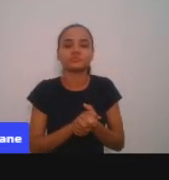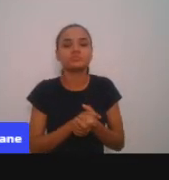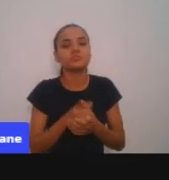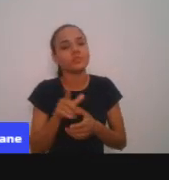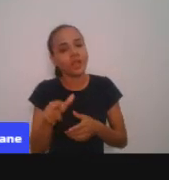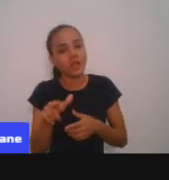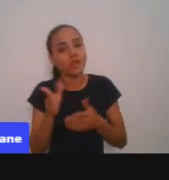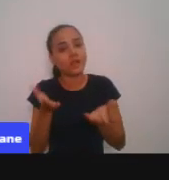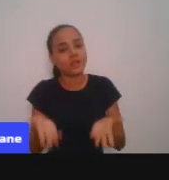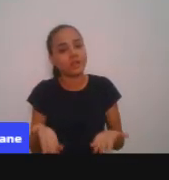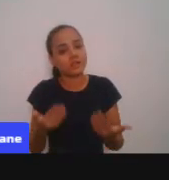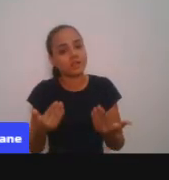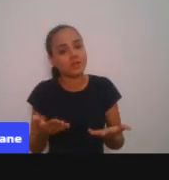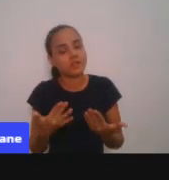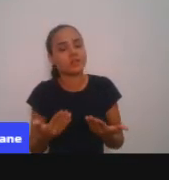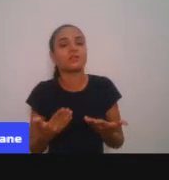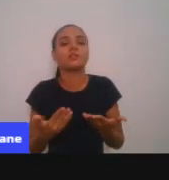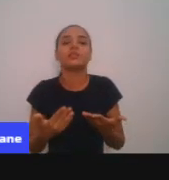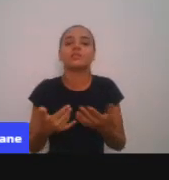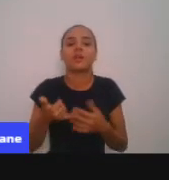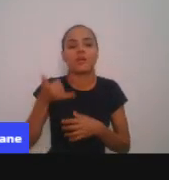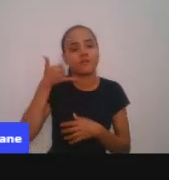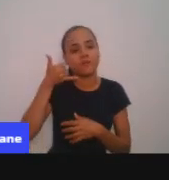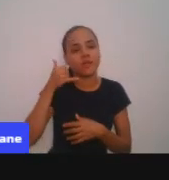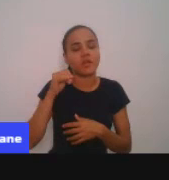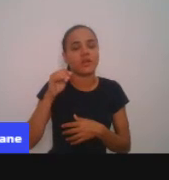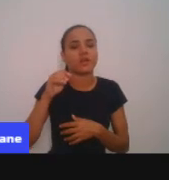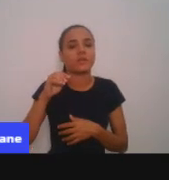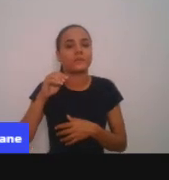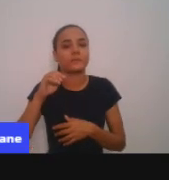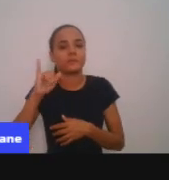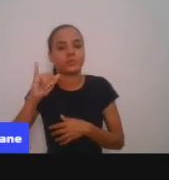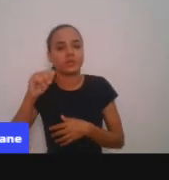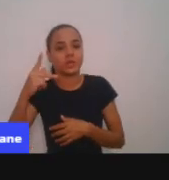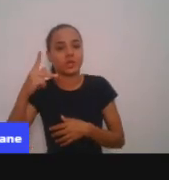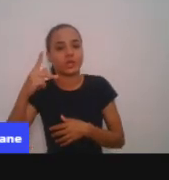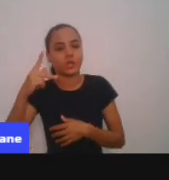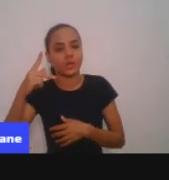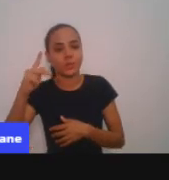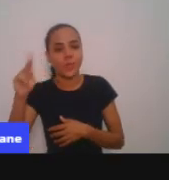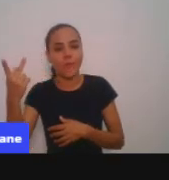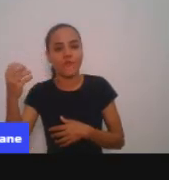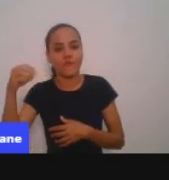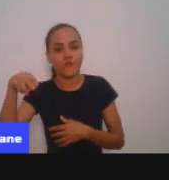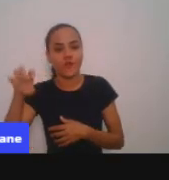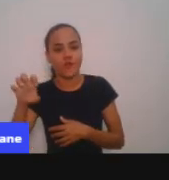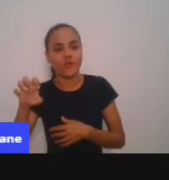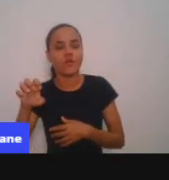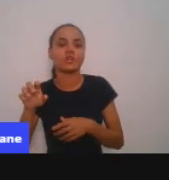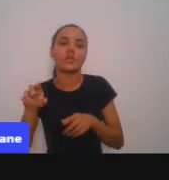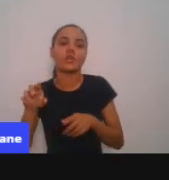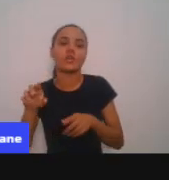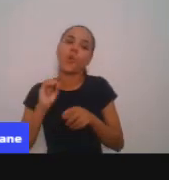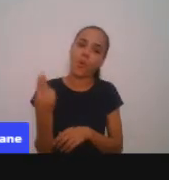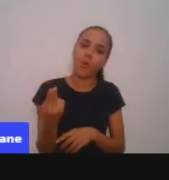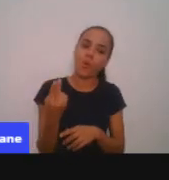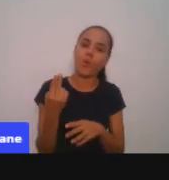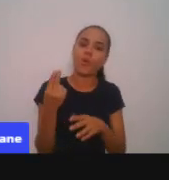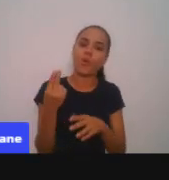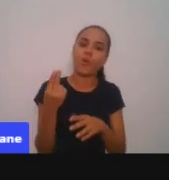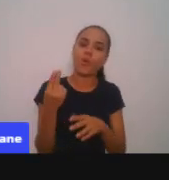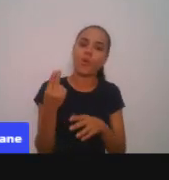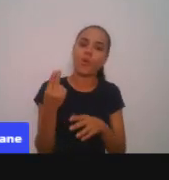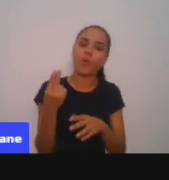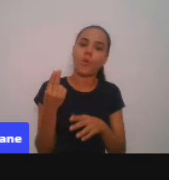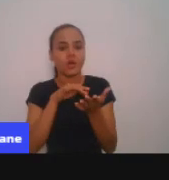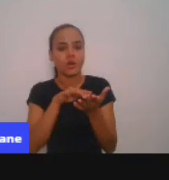quanto para o iPhone, né, o iOS, e ele é capaz de postar fotos e vídeos inteiros, sem cortes, no Instagram,